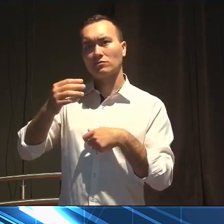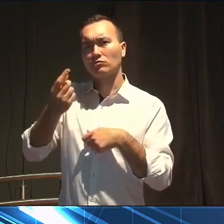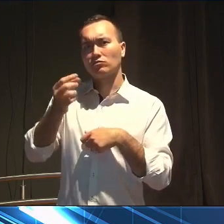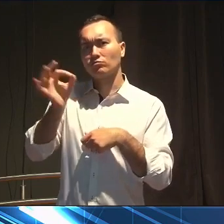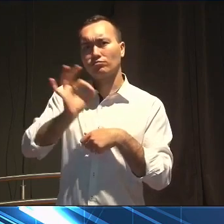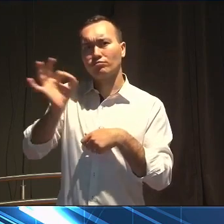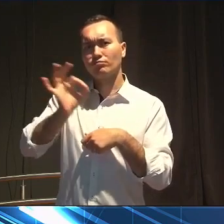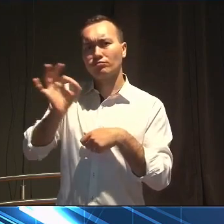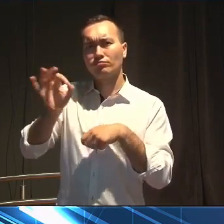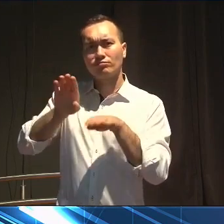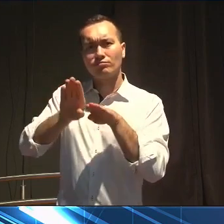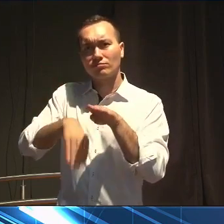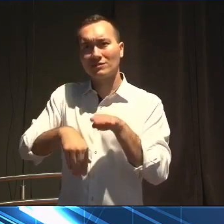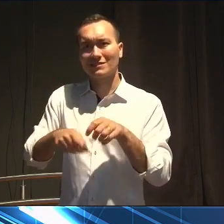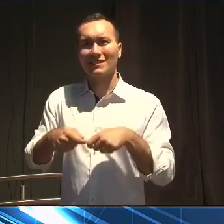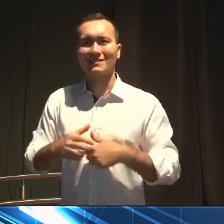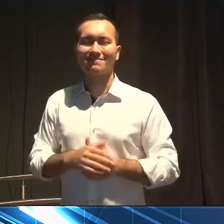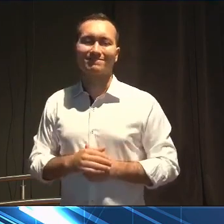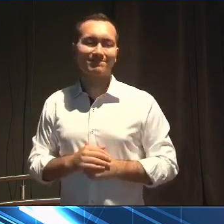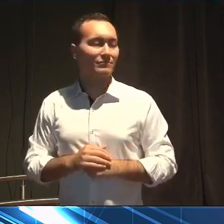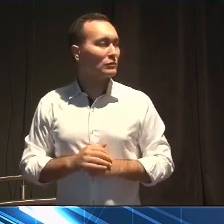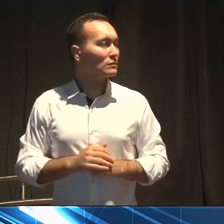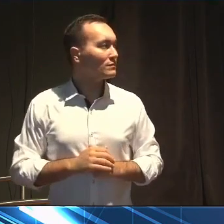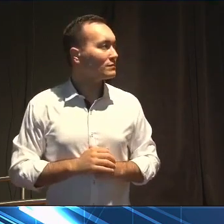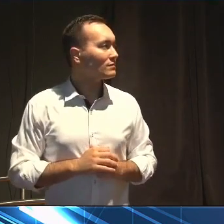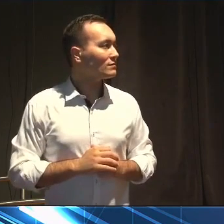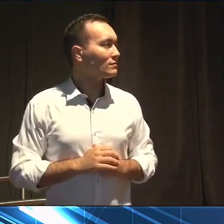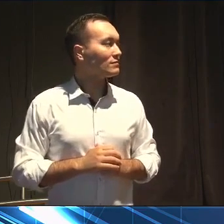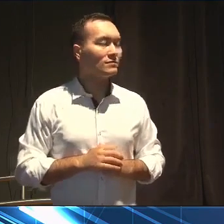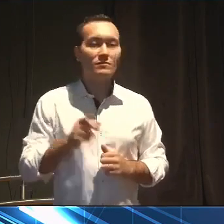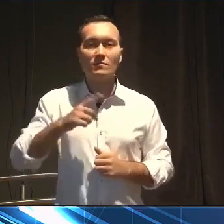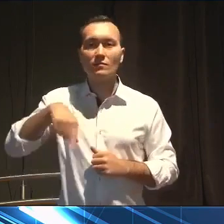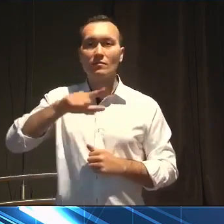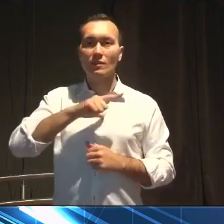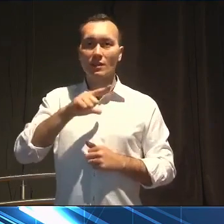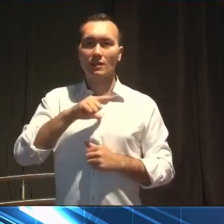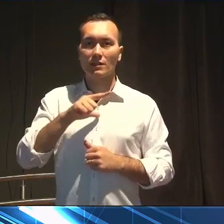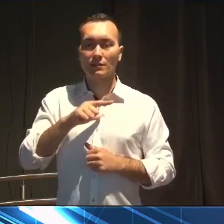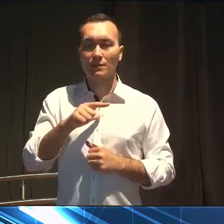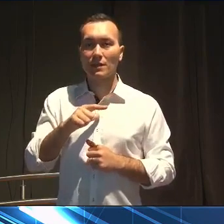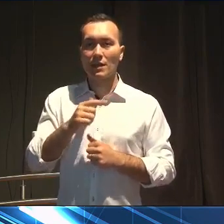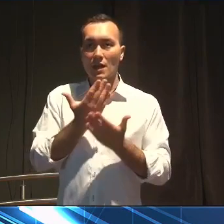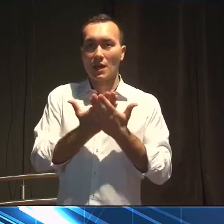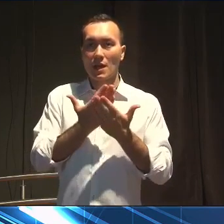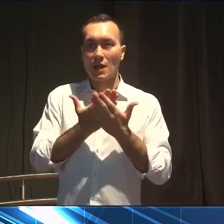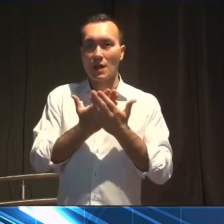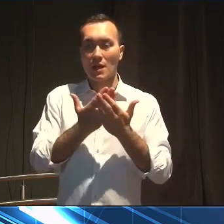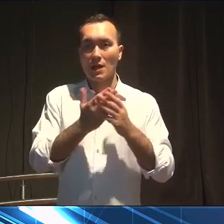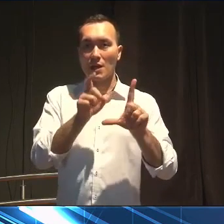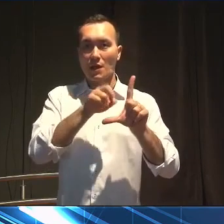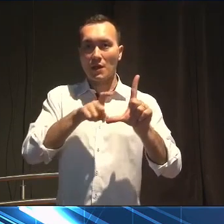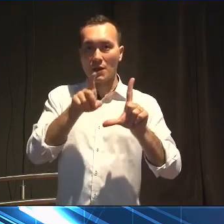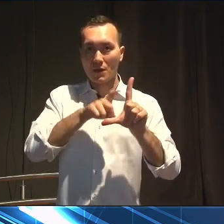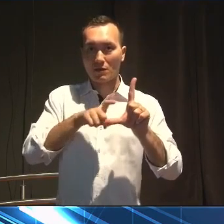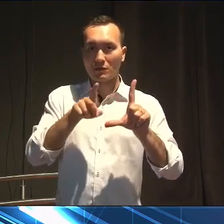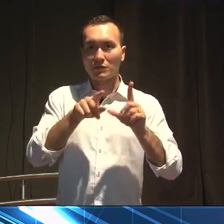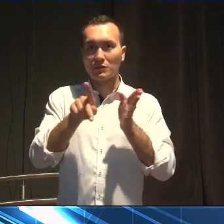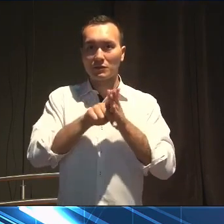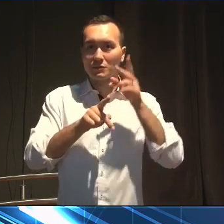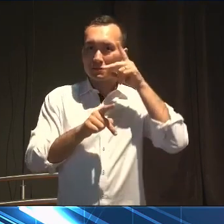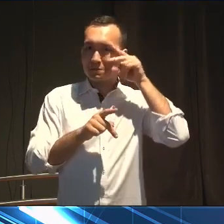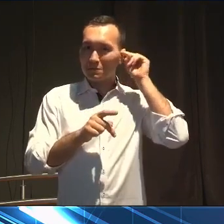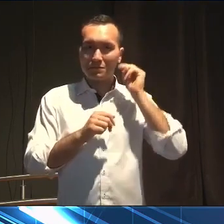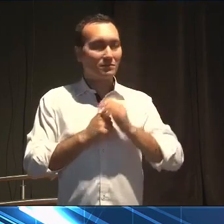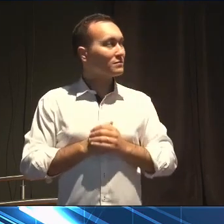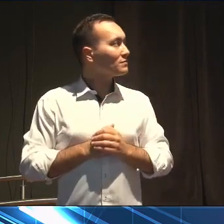times locais ou através da escola que a gente tem online, que é o Deep Learning Institute. Essa é uma escola que a